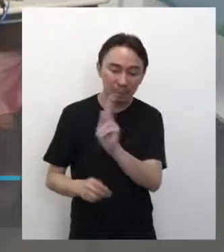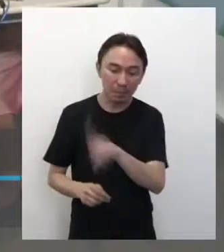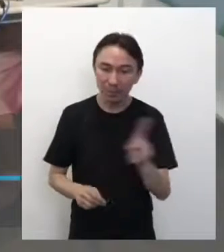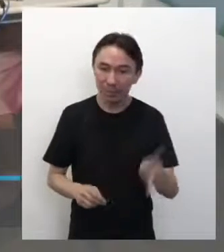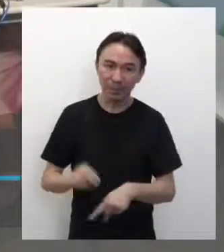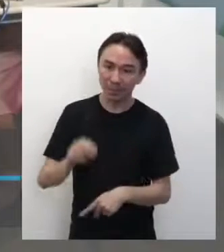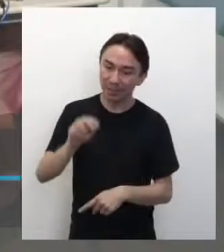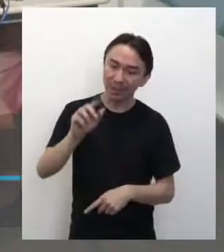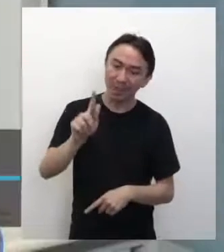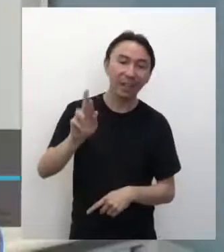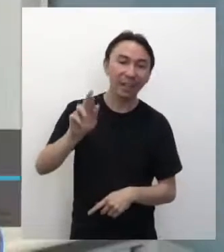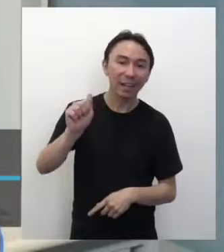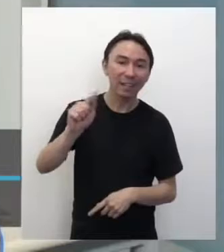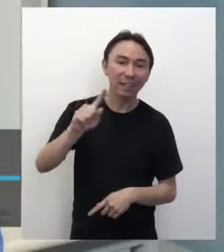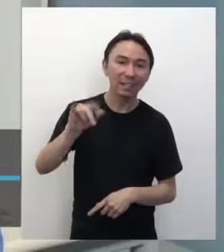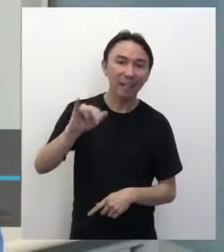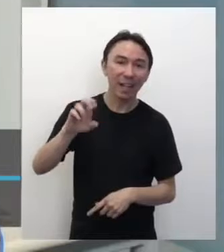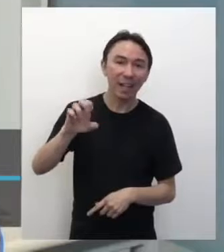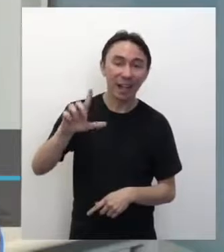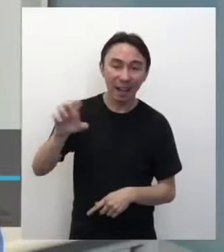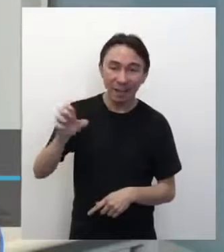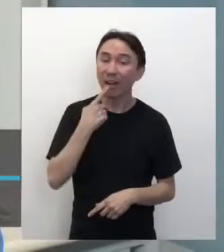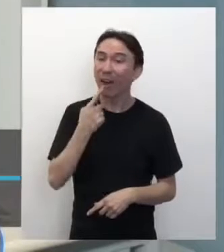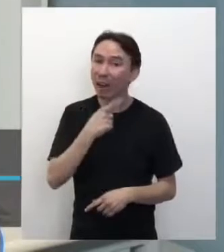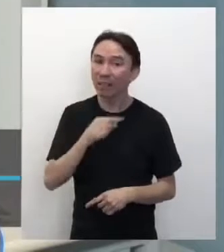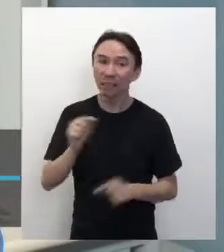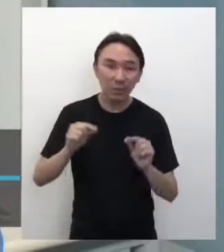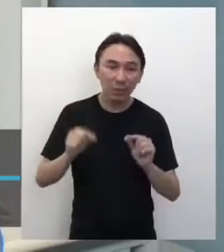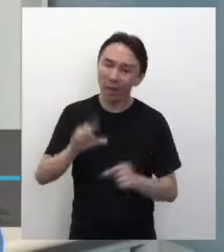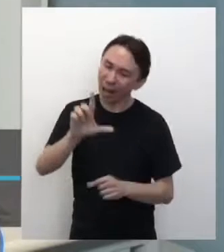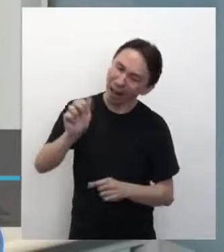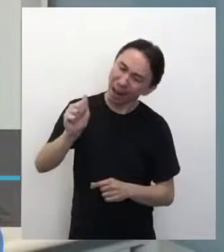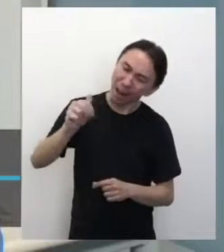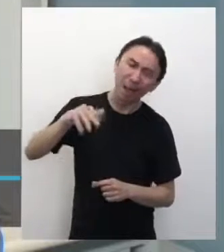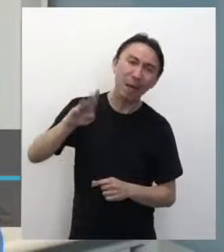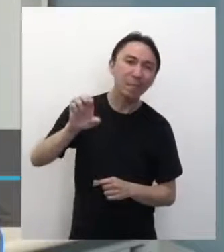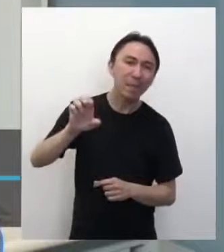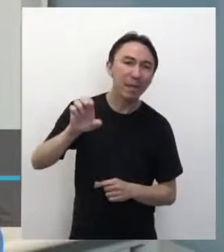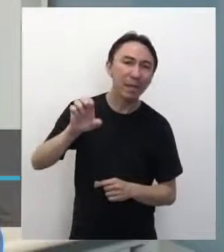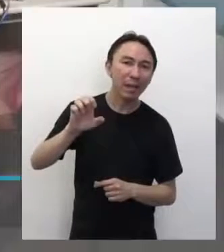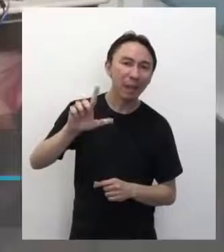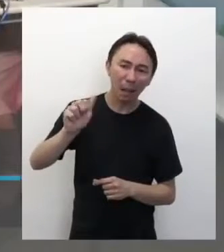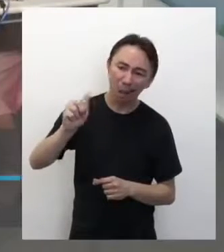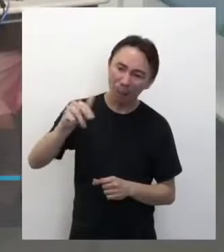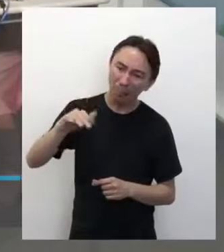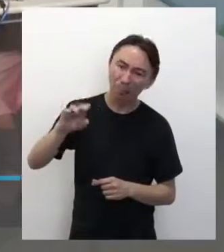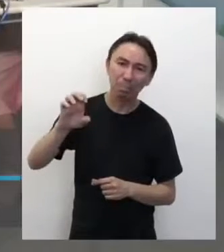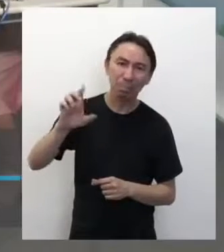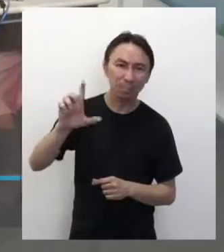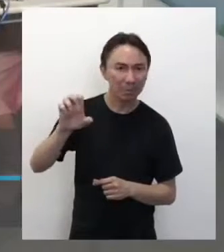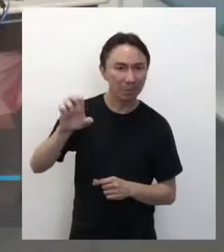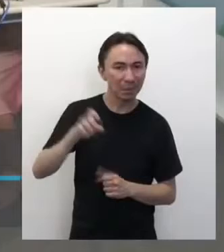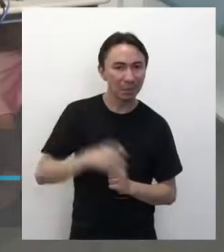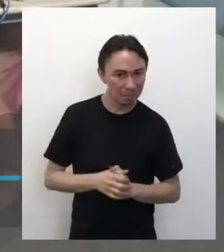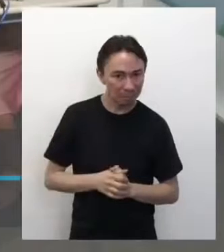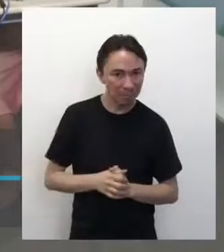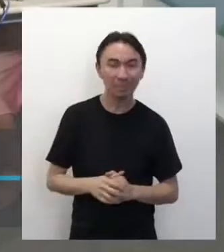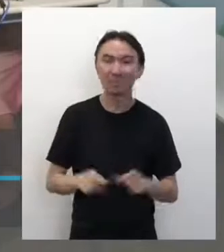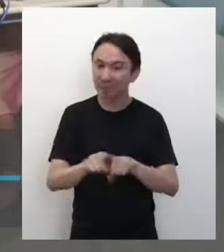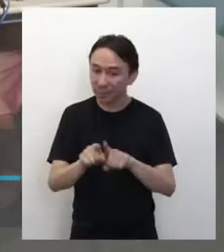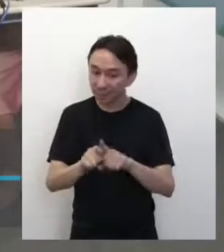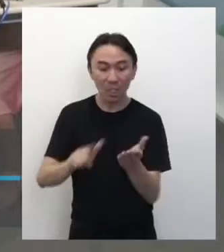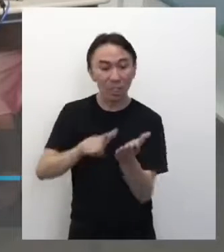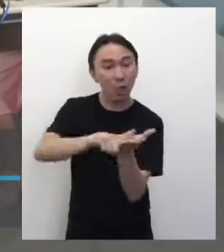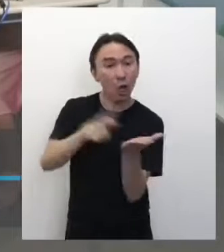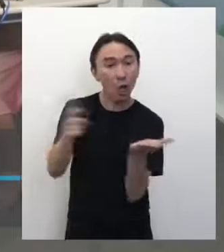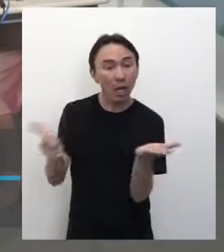lambi-lambi. Guarda esse nome aí, hein, turma. Quarto bimestre, lambi-lambi. Guardaremos. Tem a Pro Simone, que fala dos jornais, o carro de som